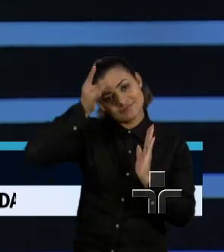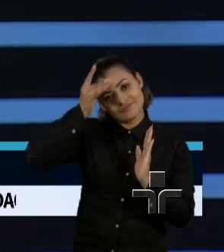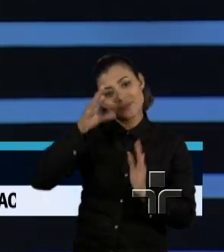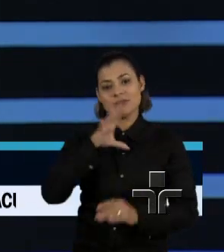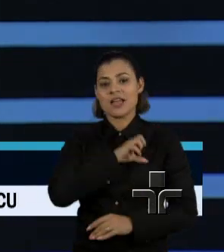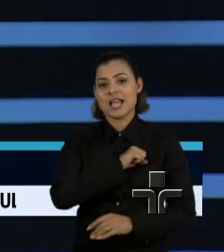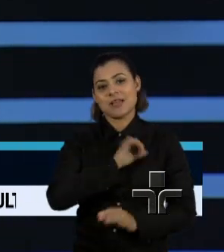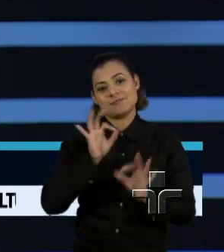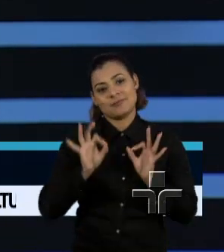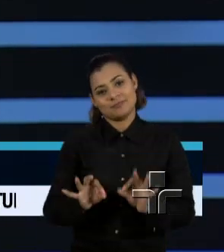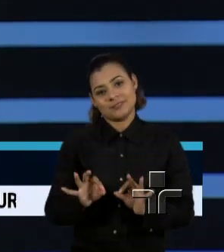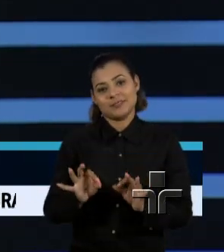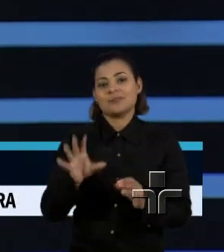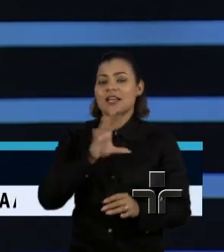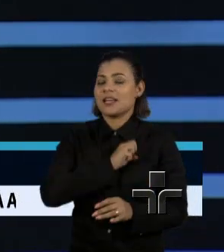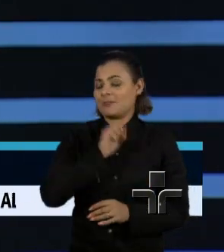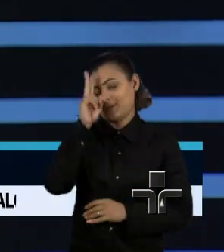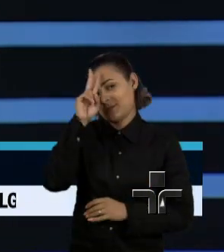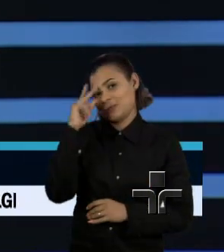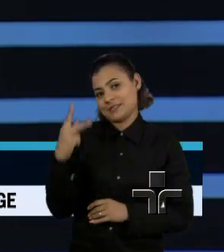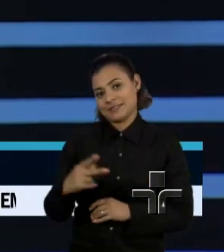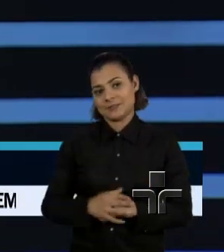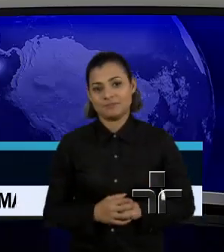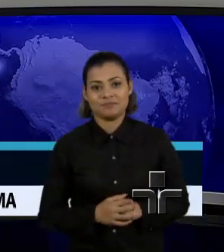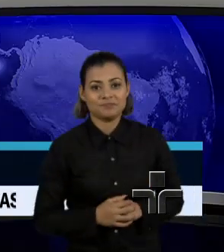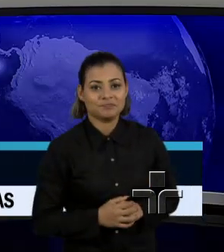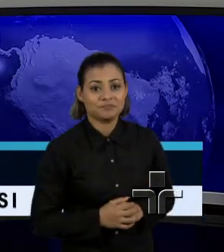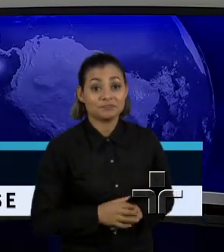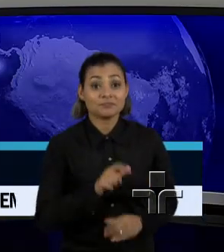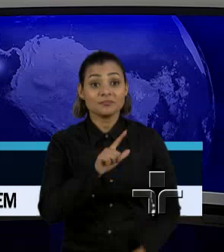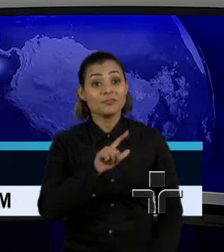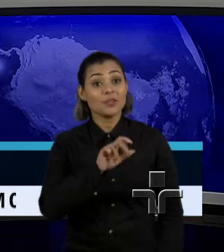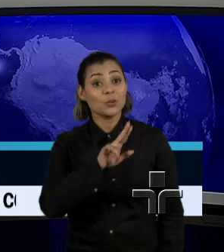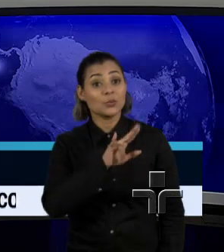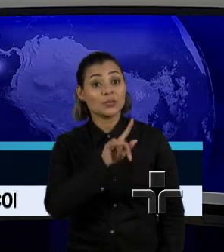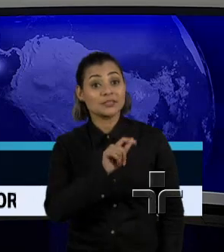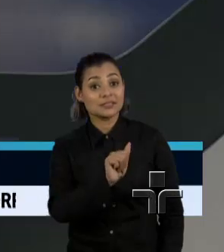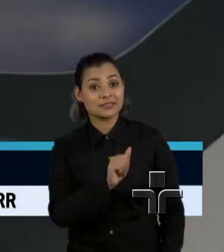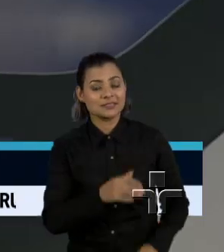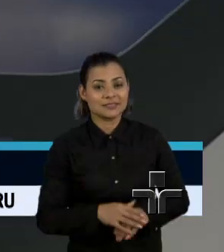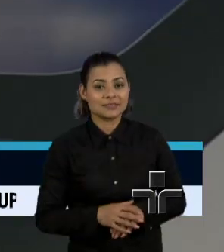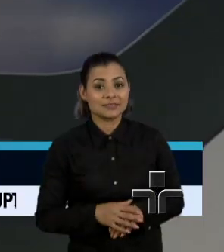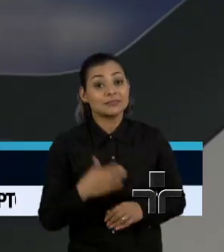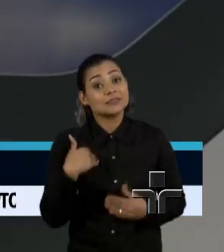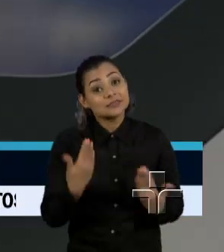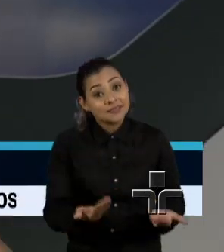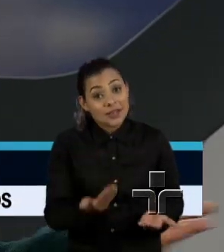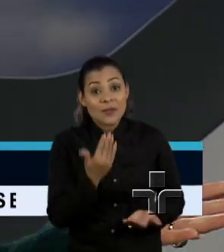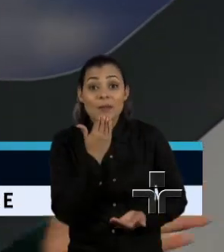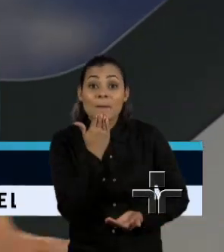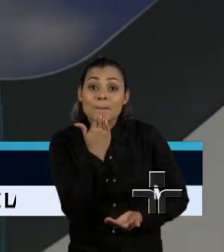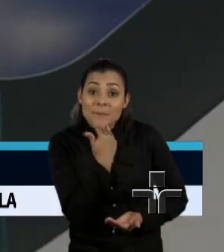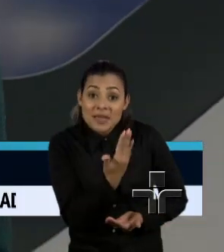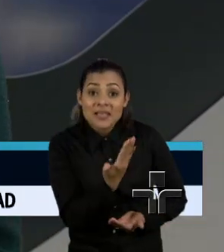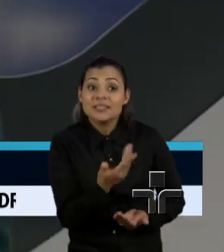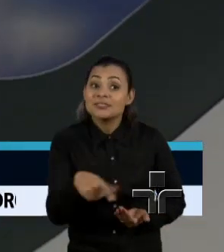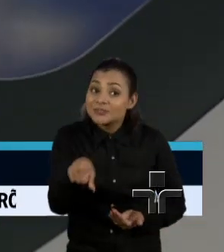amo essa história. E a dica da Luísa? Bom, aqui eu peço Vênia